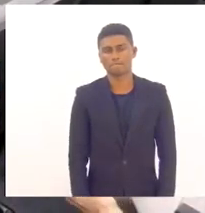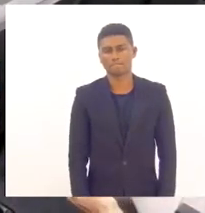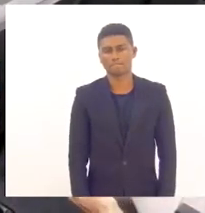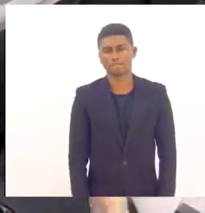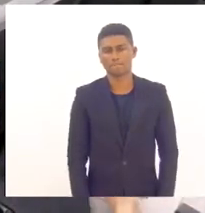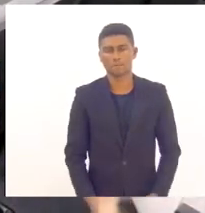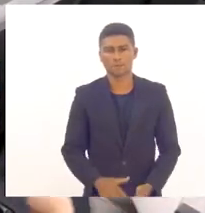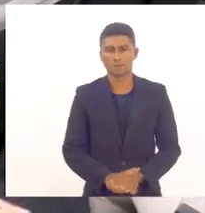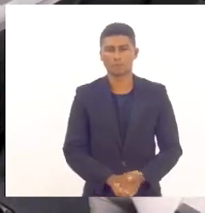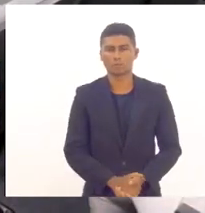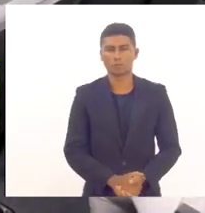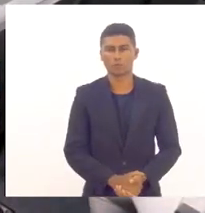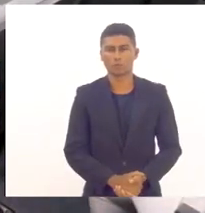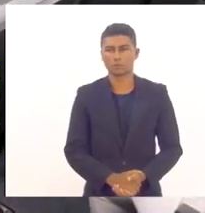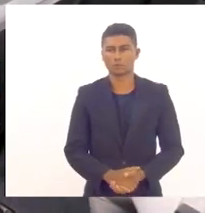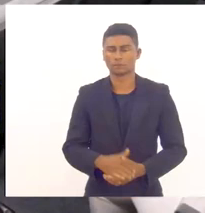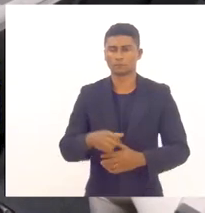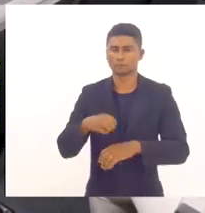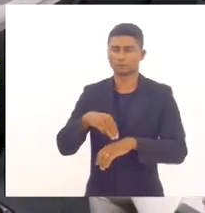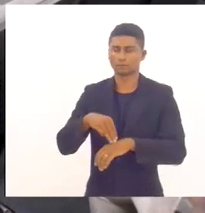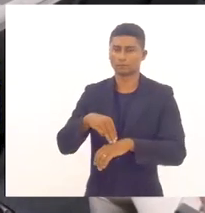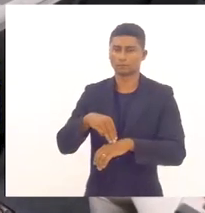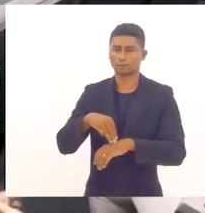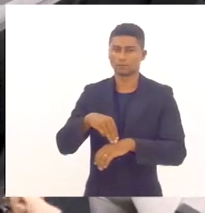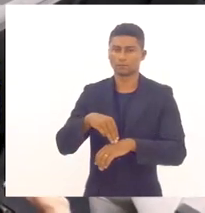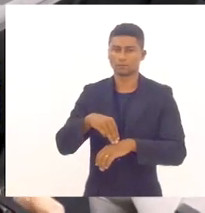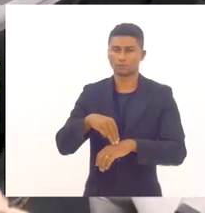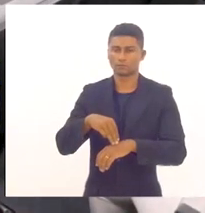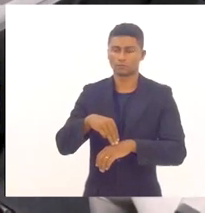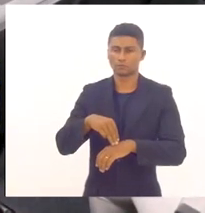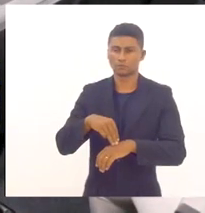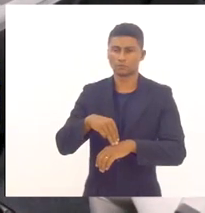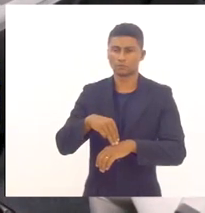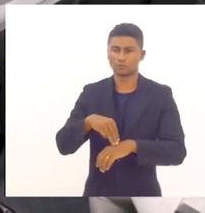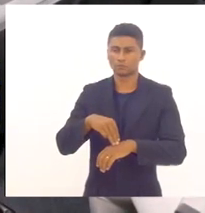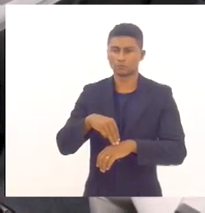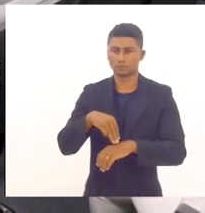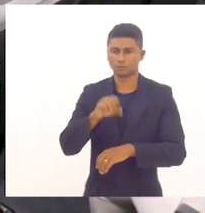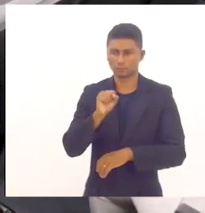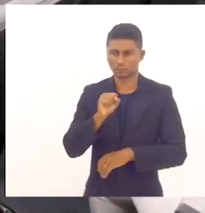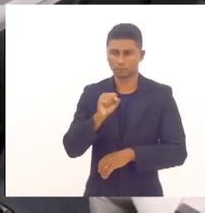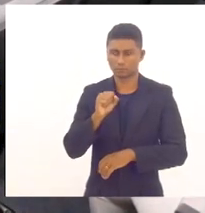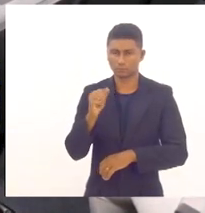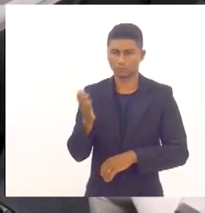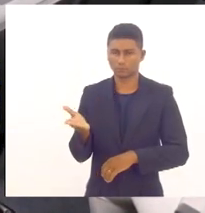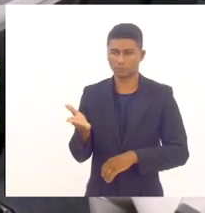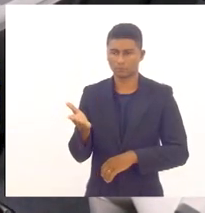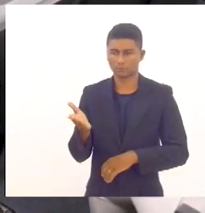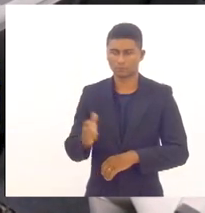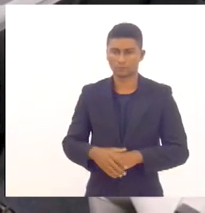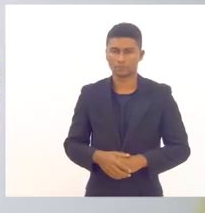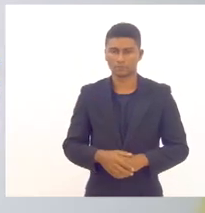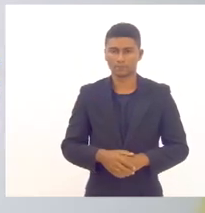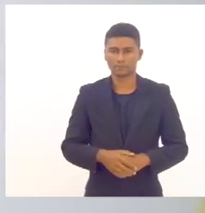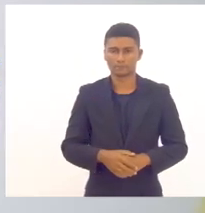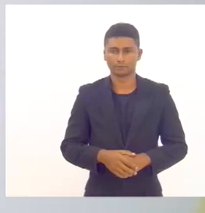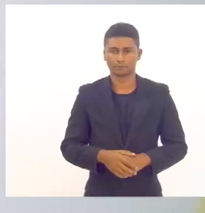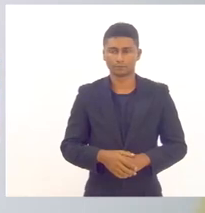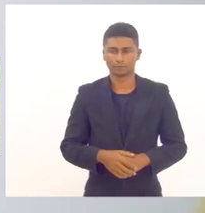Se o mestre citou a questão do...